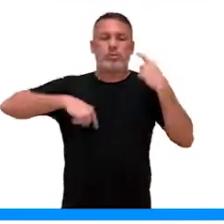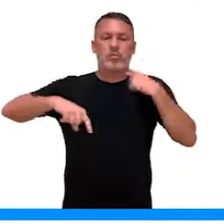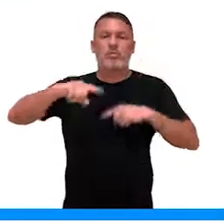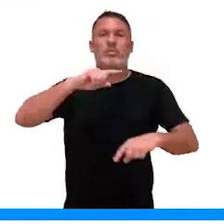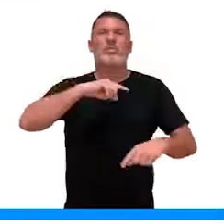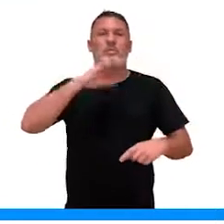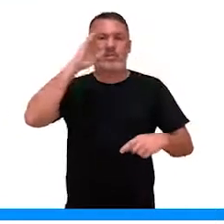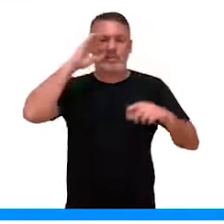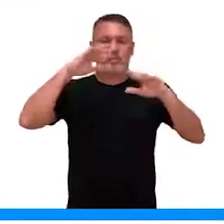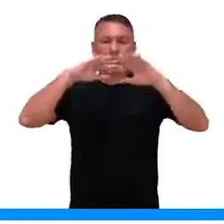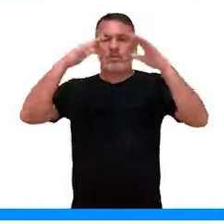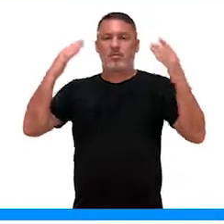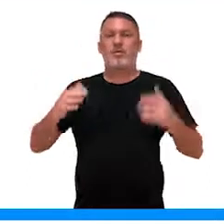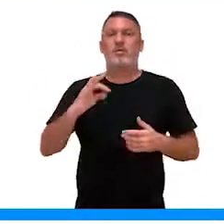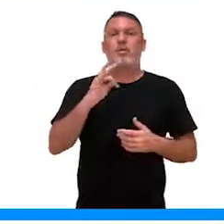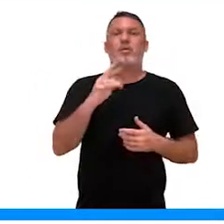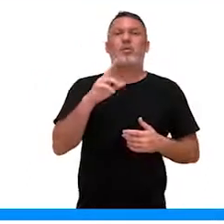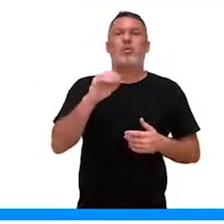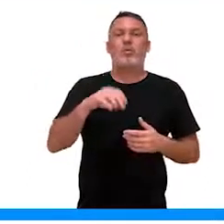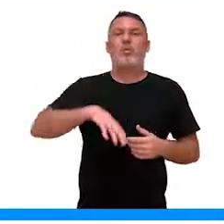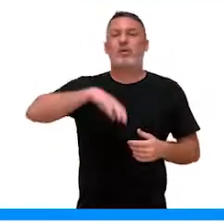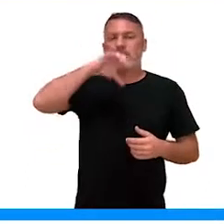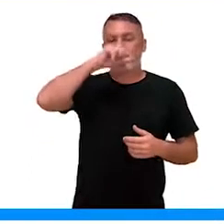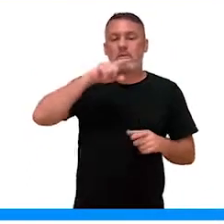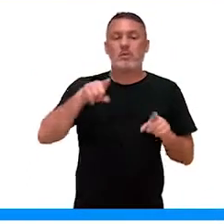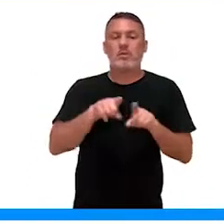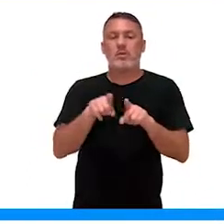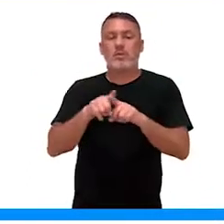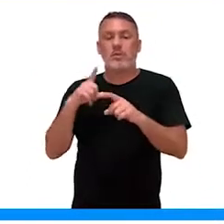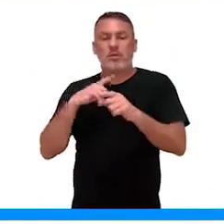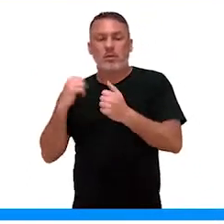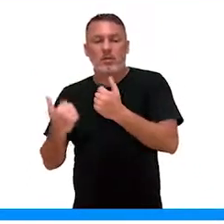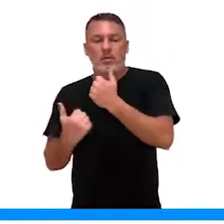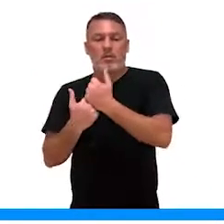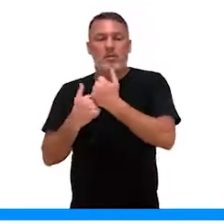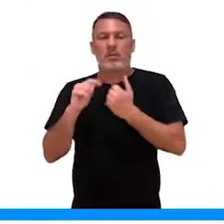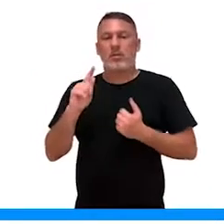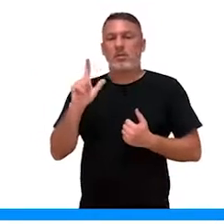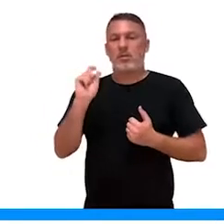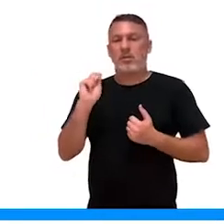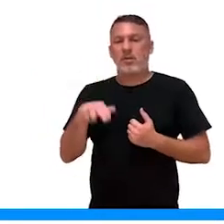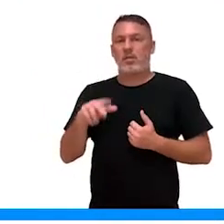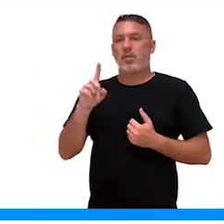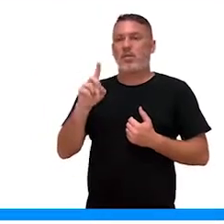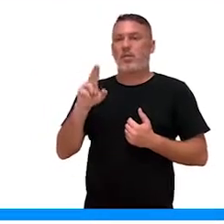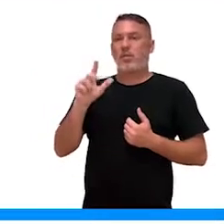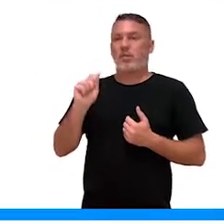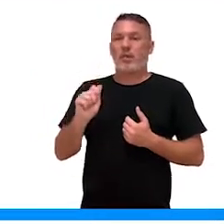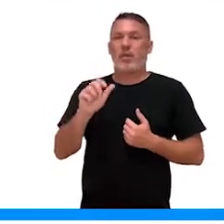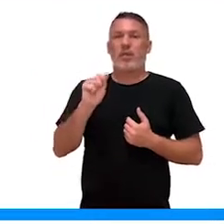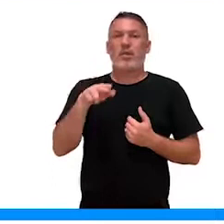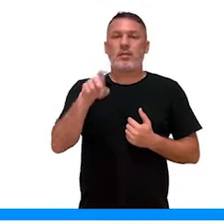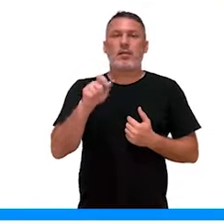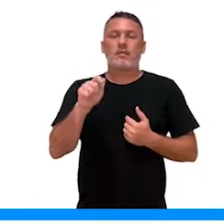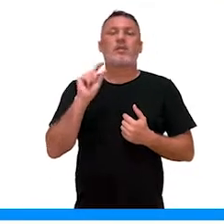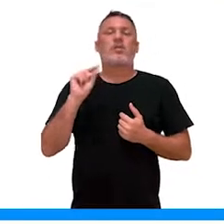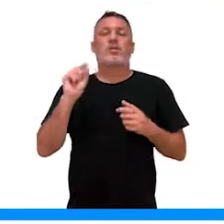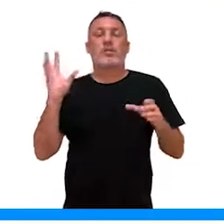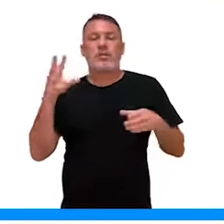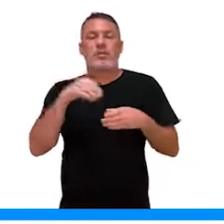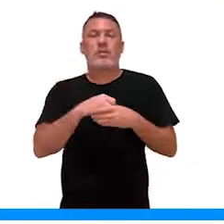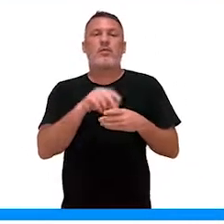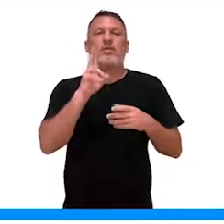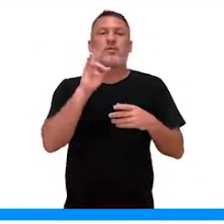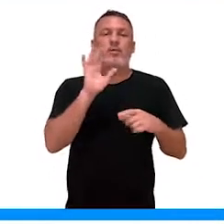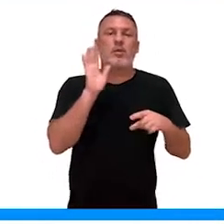o arquêntero, e também as glândulas anexas. Glândulas anexas são glândulas que vão contribuir com